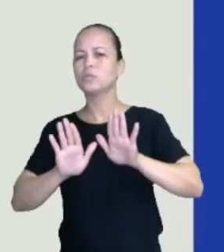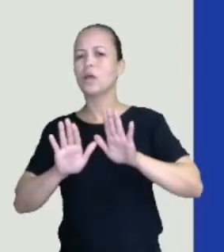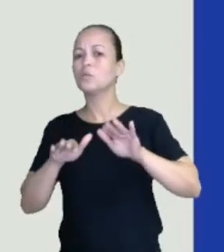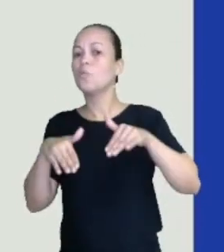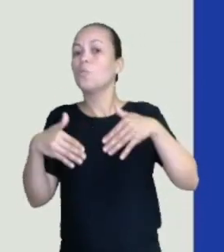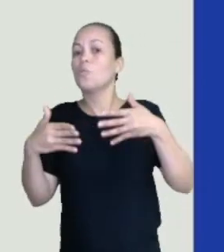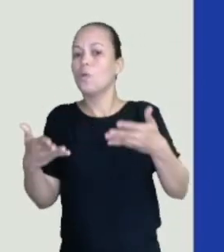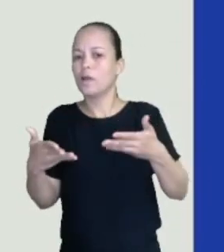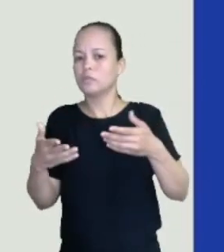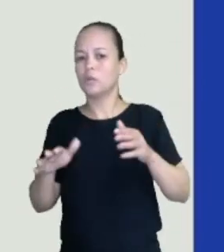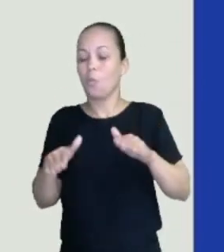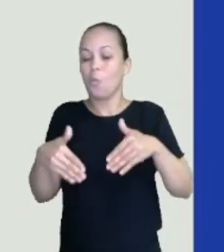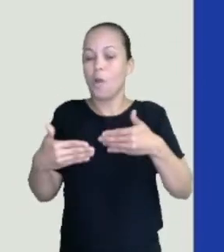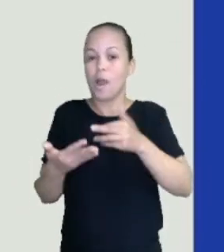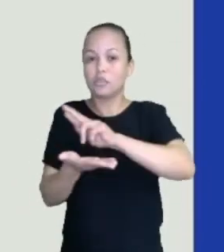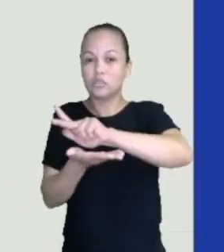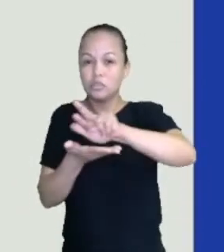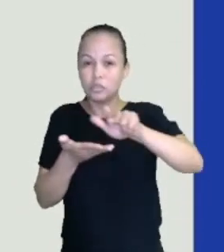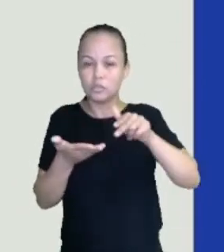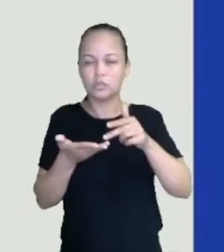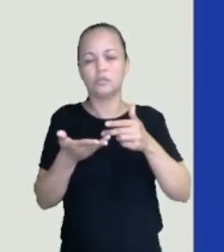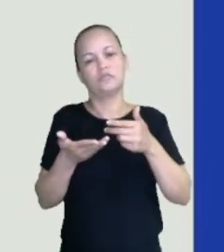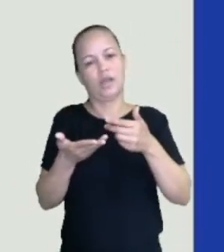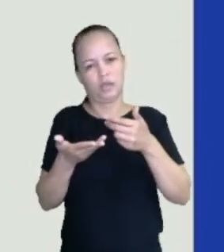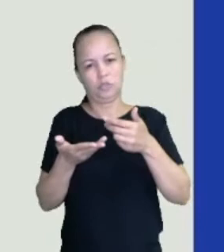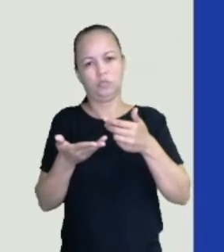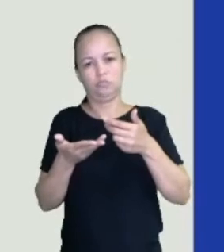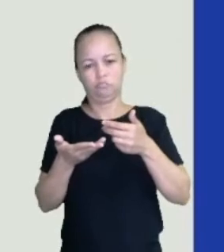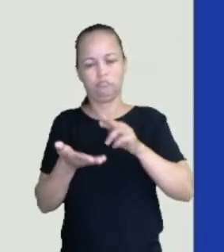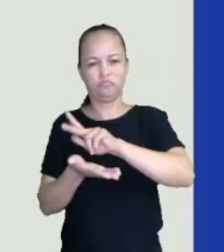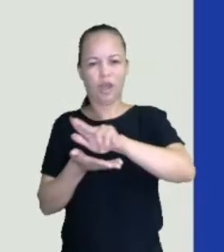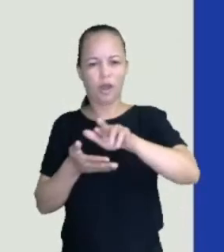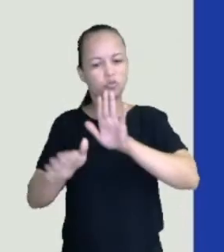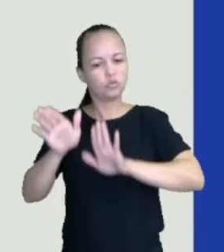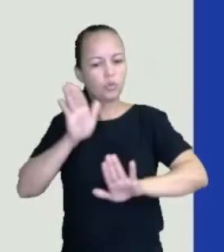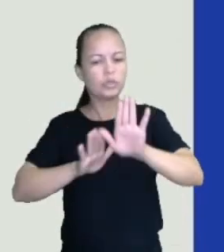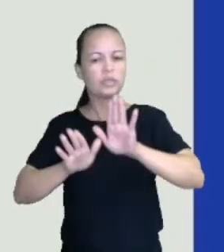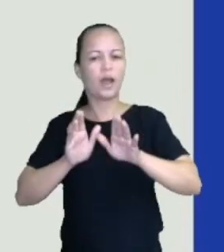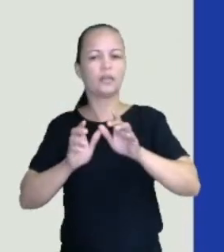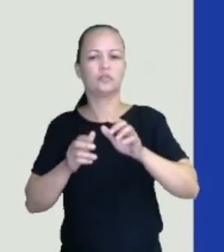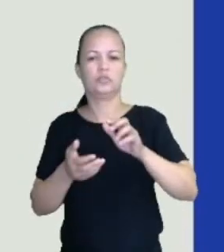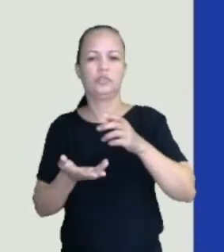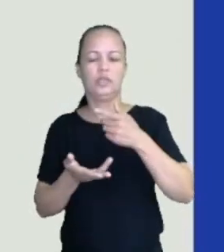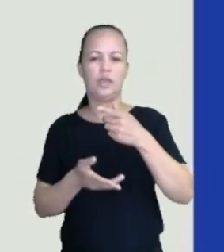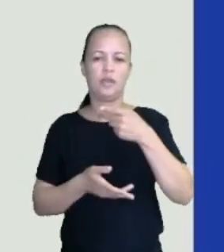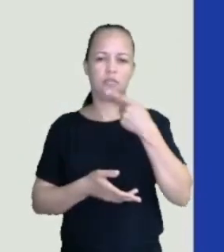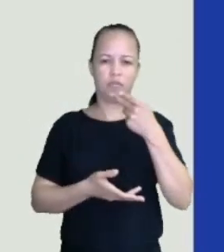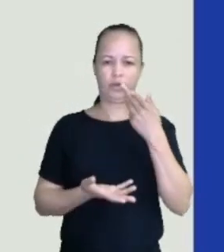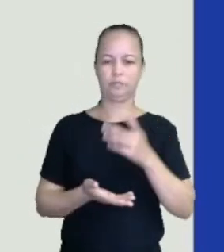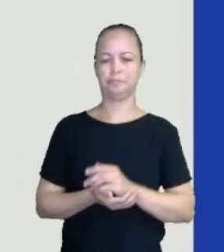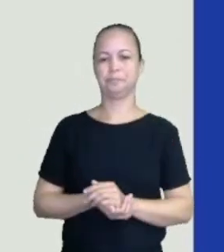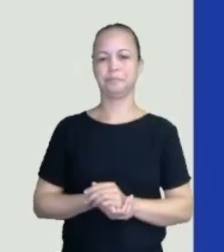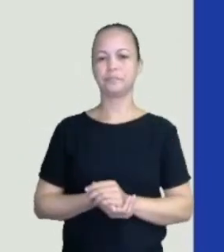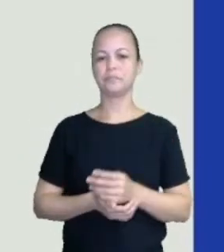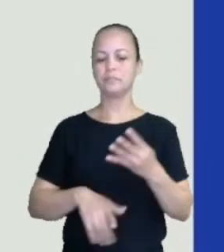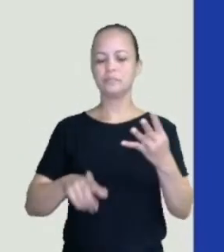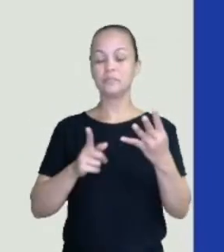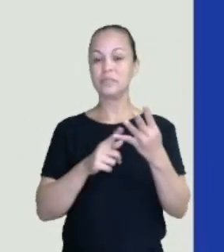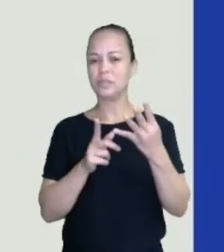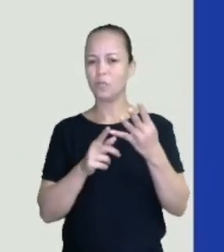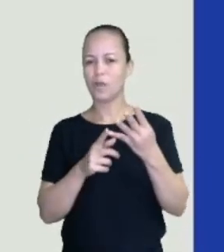cuidado, quais são, porque são tantos. E a 4, que eu deixei para vocês também